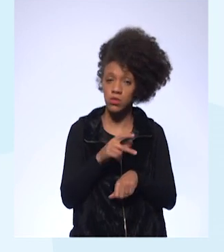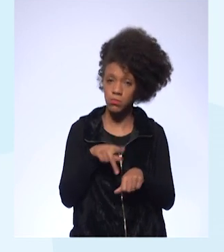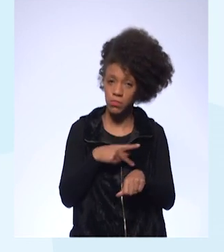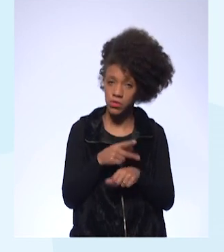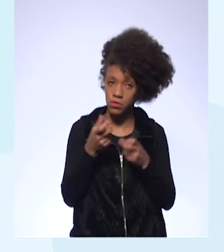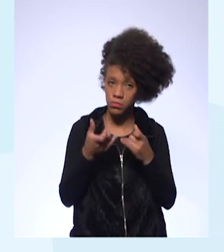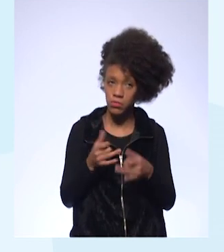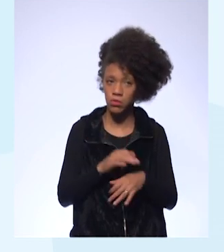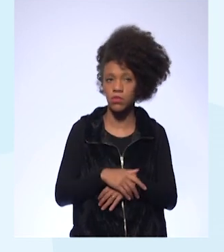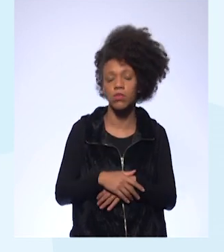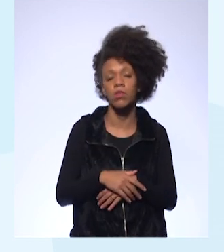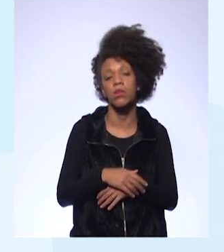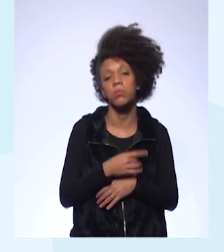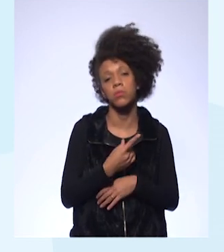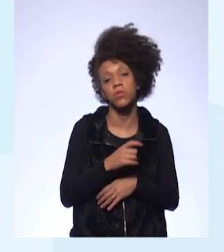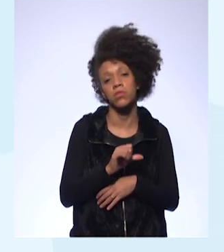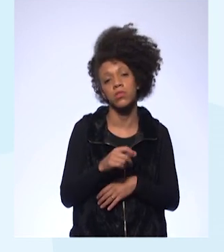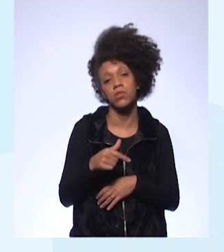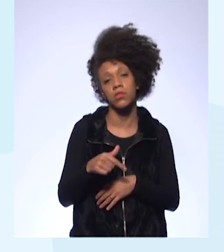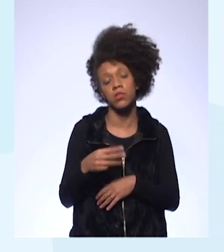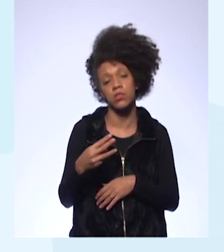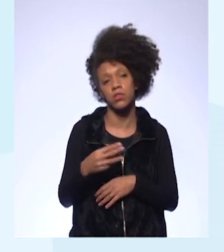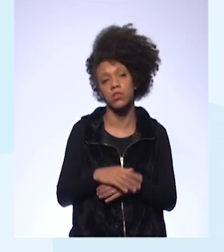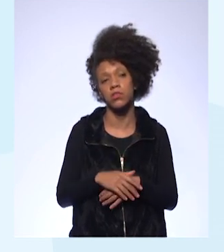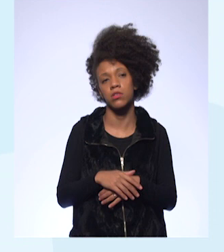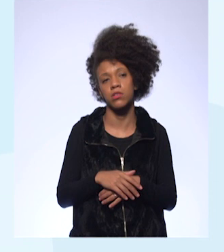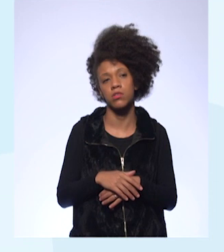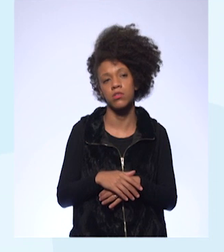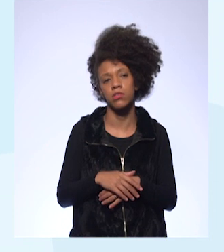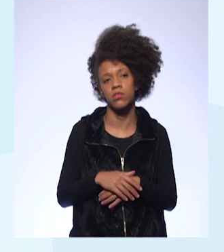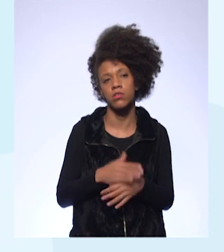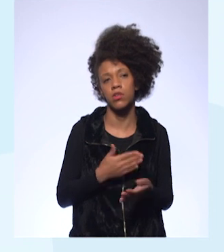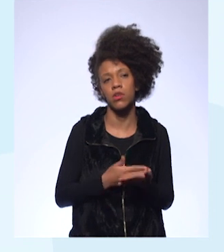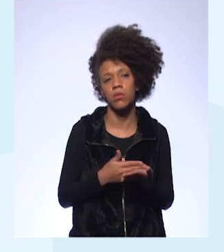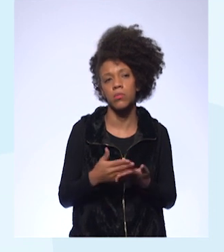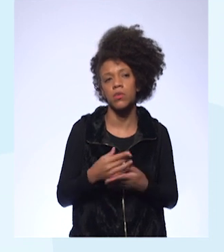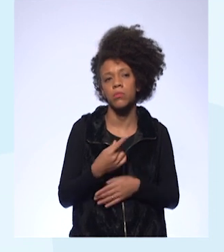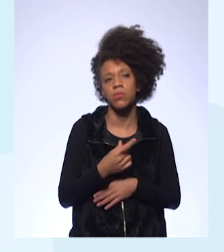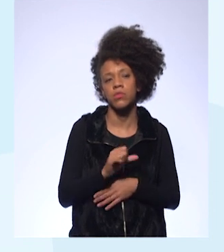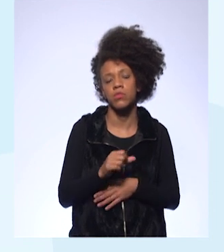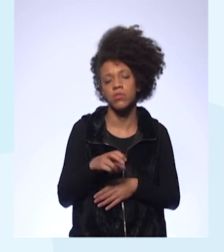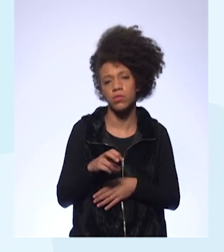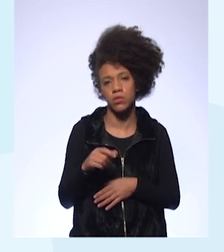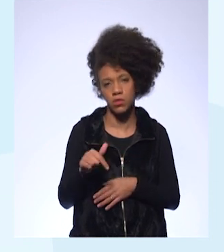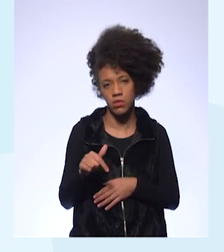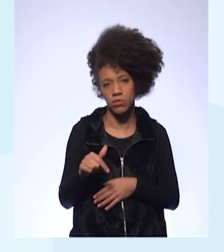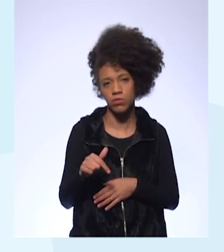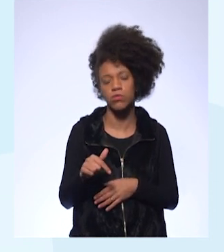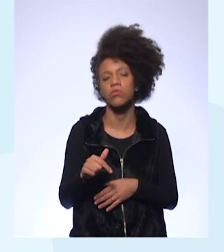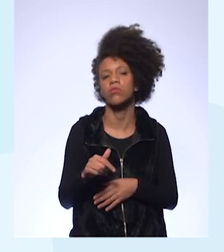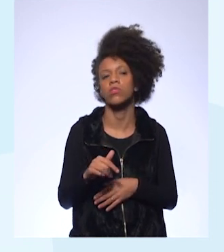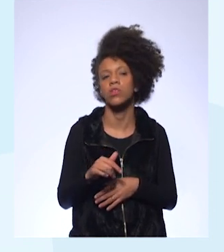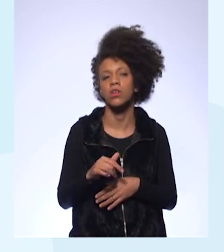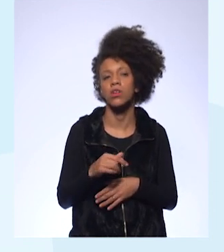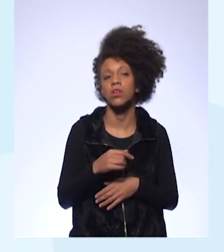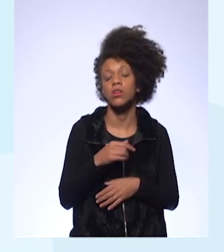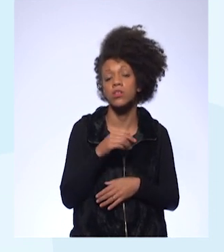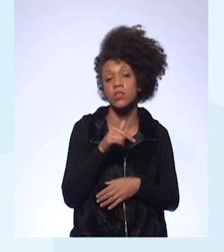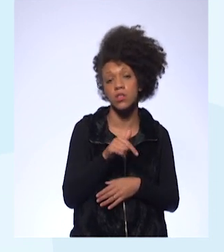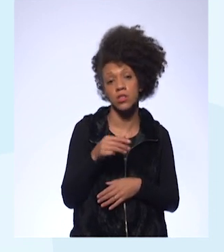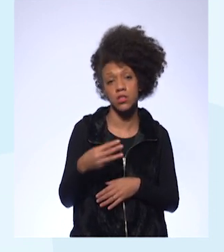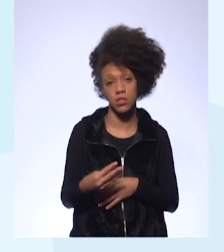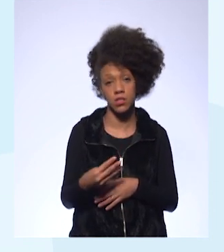para 1973, então vamos lá, começar do 57 com 6 países já citados. Em